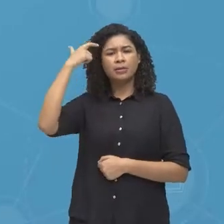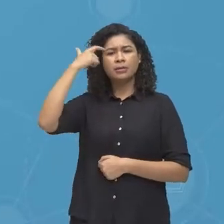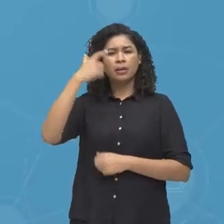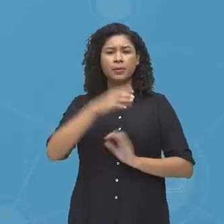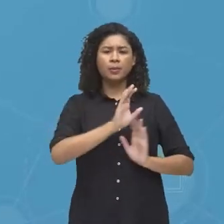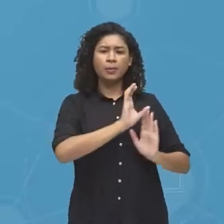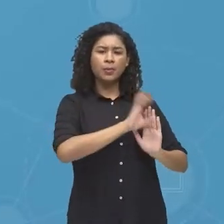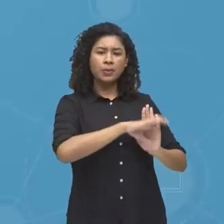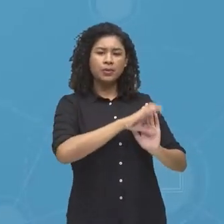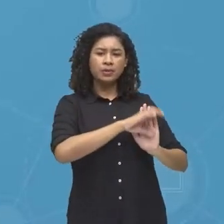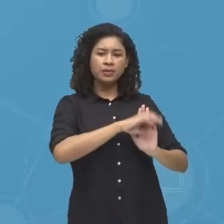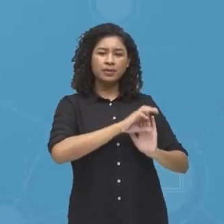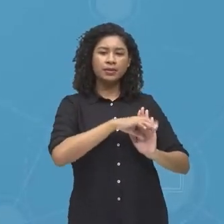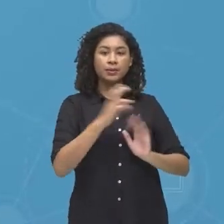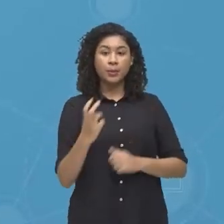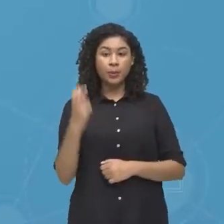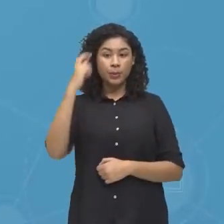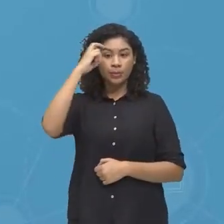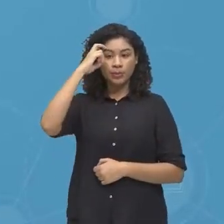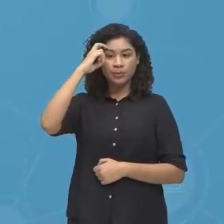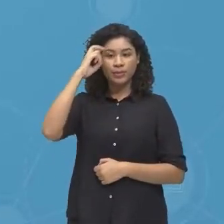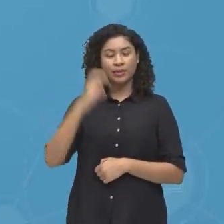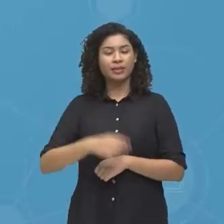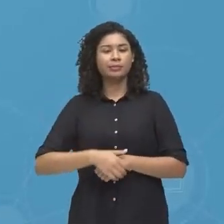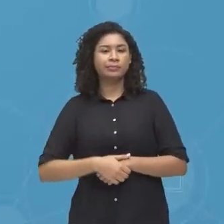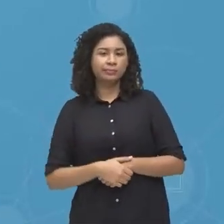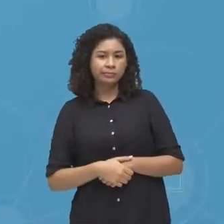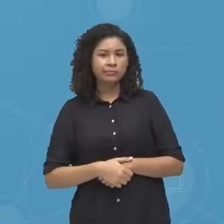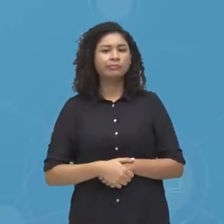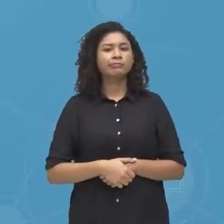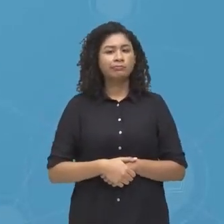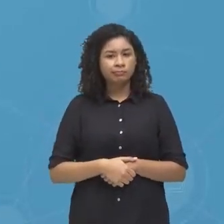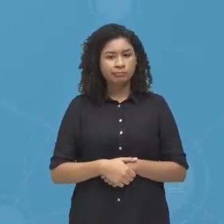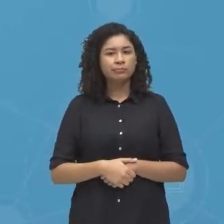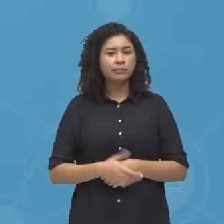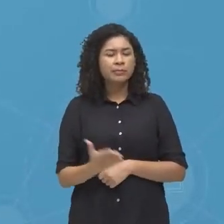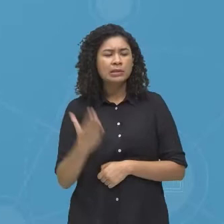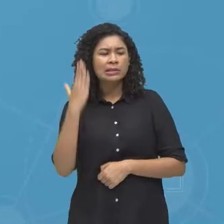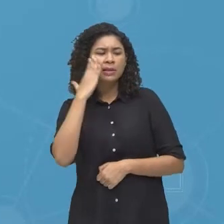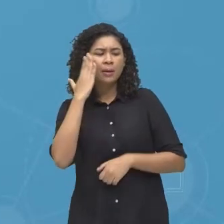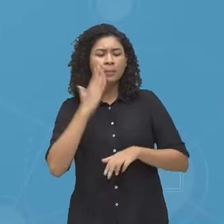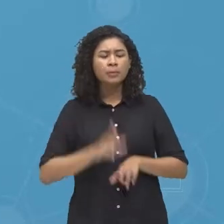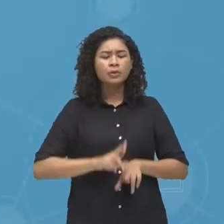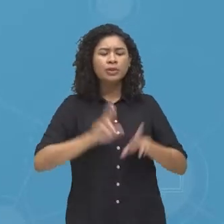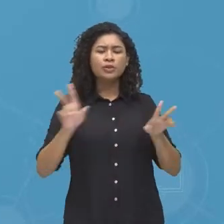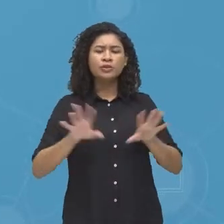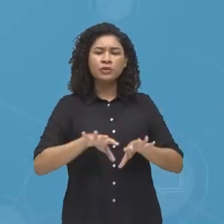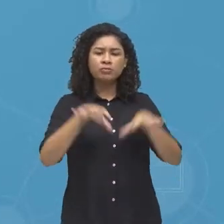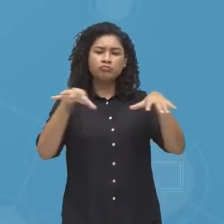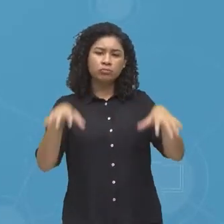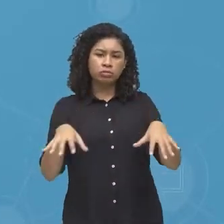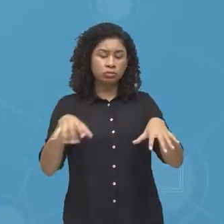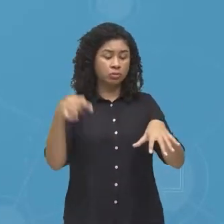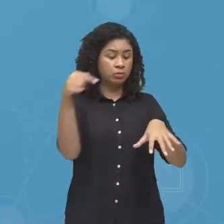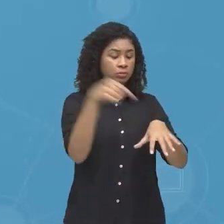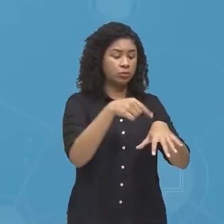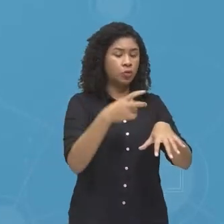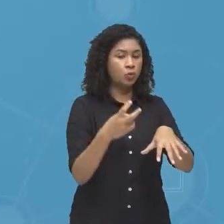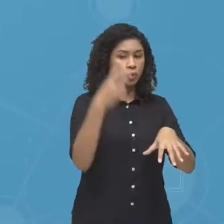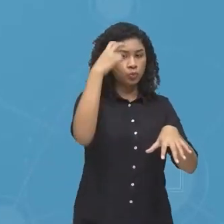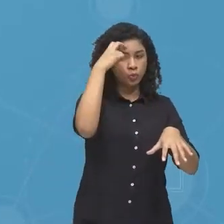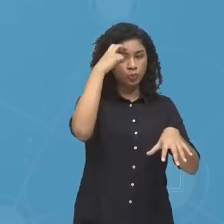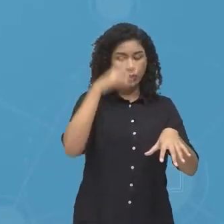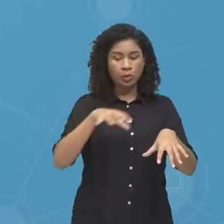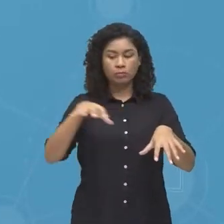de cultura, né? E diferenciar entre cultura e natureza. Depois vamos refletir ao longo